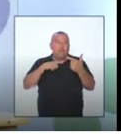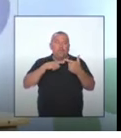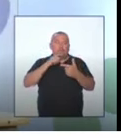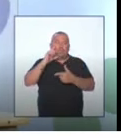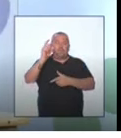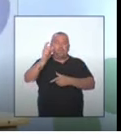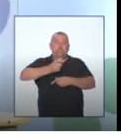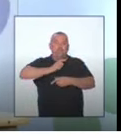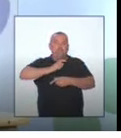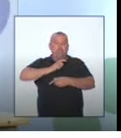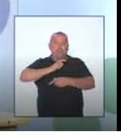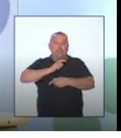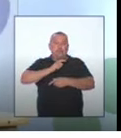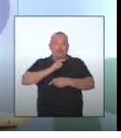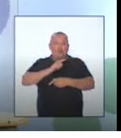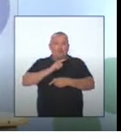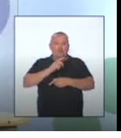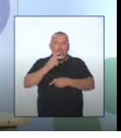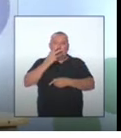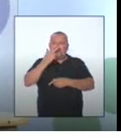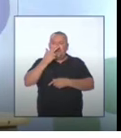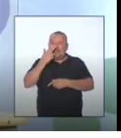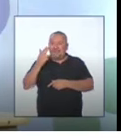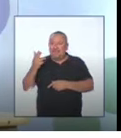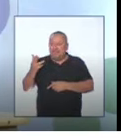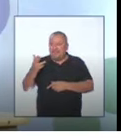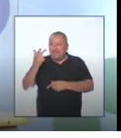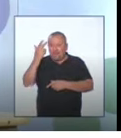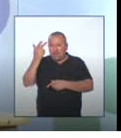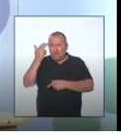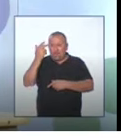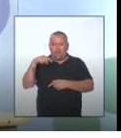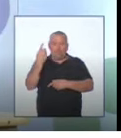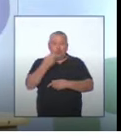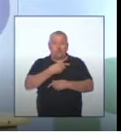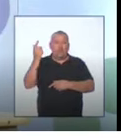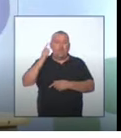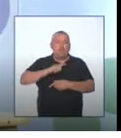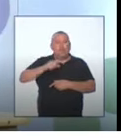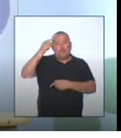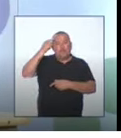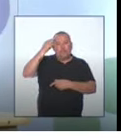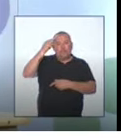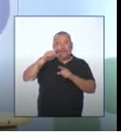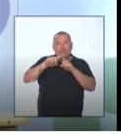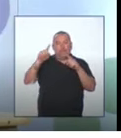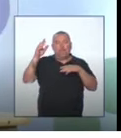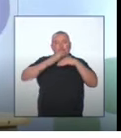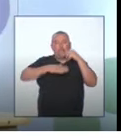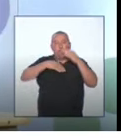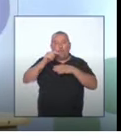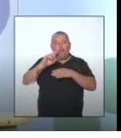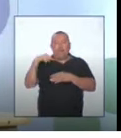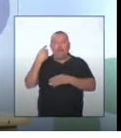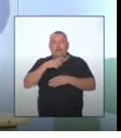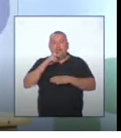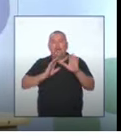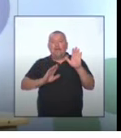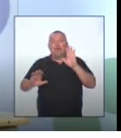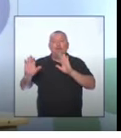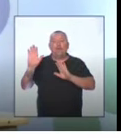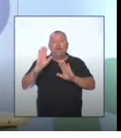pela internet. Isso parece muito mais comum do que nós imaginamos, né? Mas é uma prática também que a gente tem que ter um